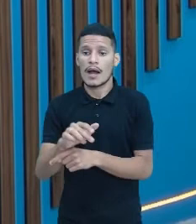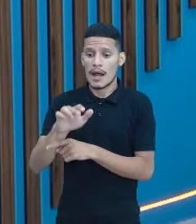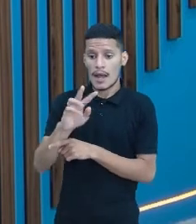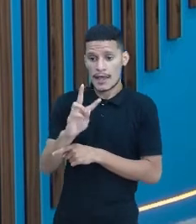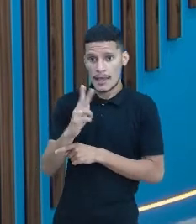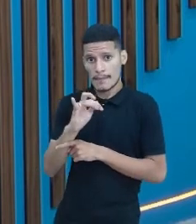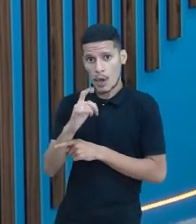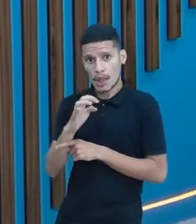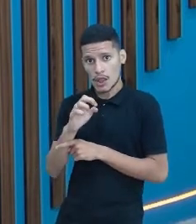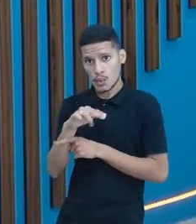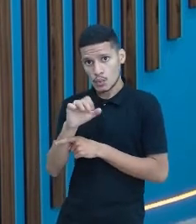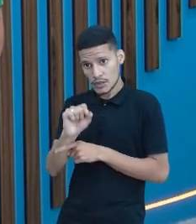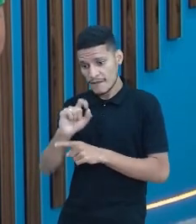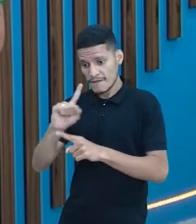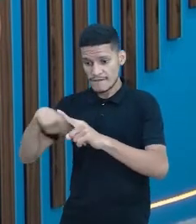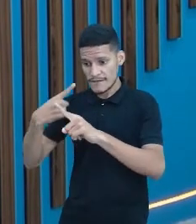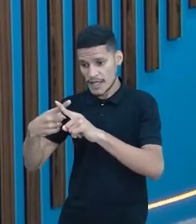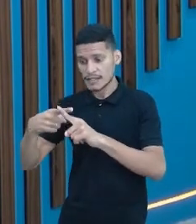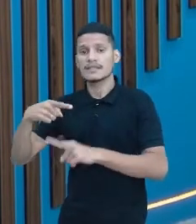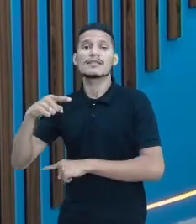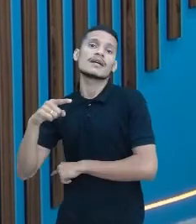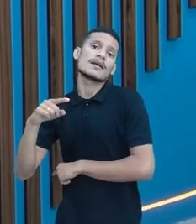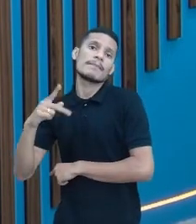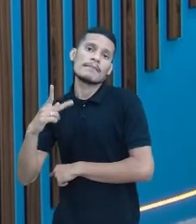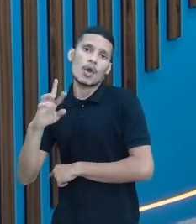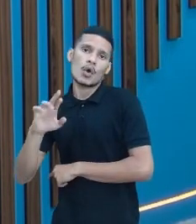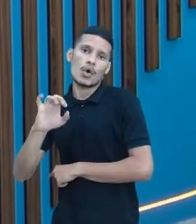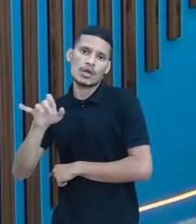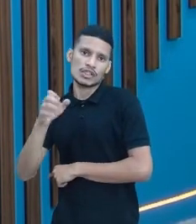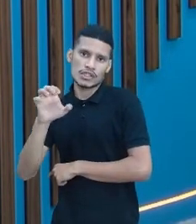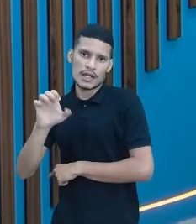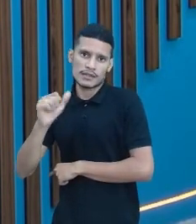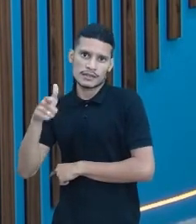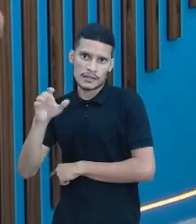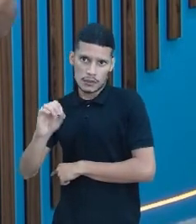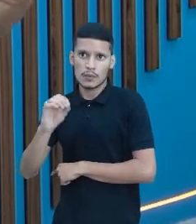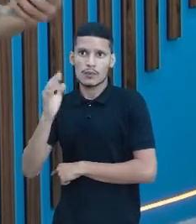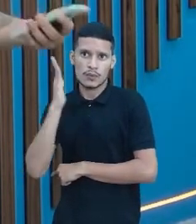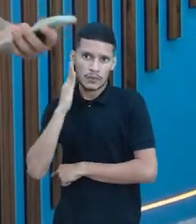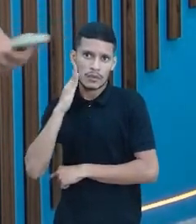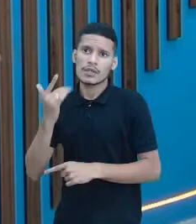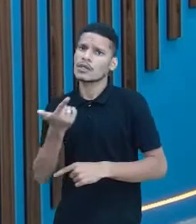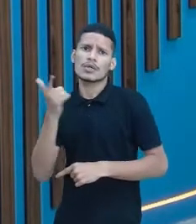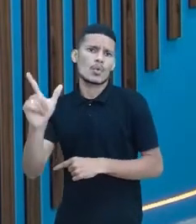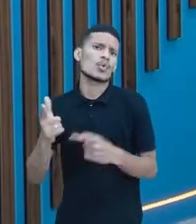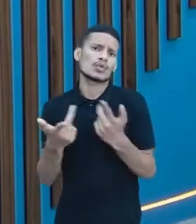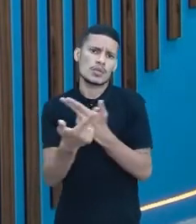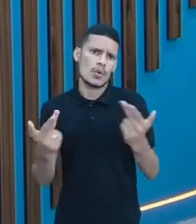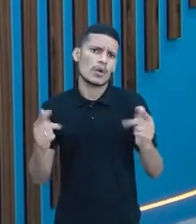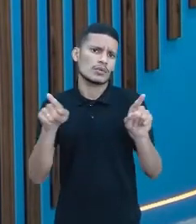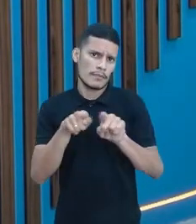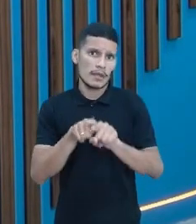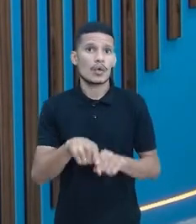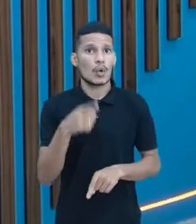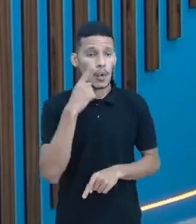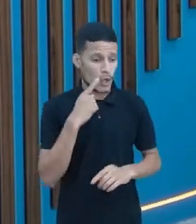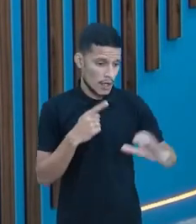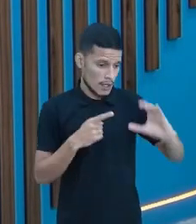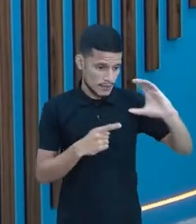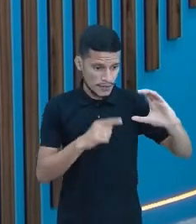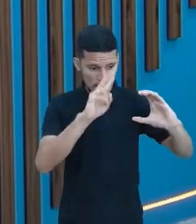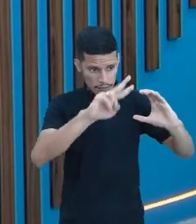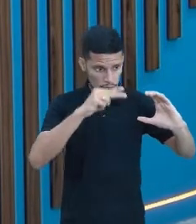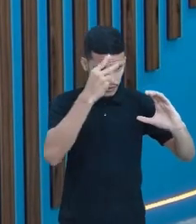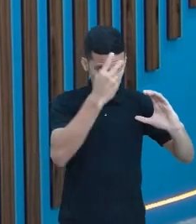à medida da hipotenusa vezes a sua projeção. Da mesma forma com o outro cateto. A medida do cateto